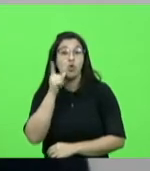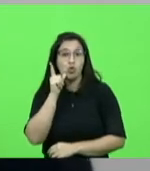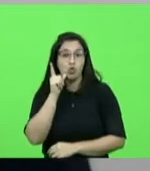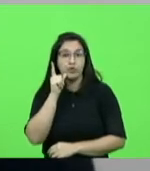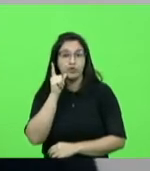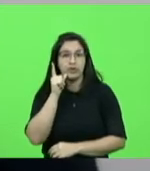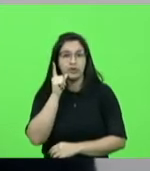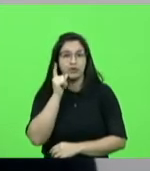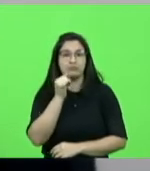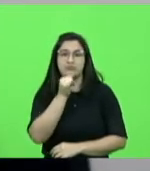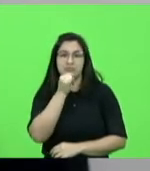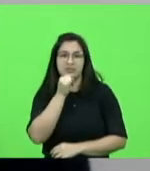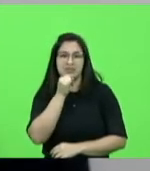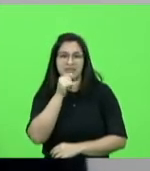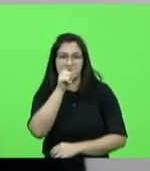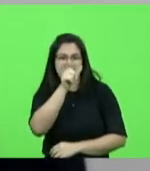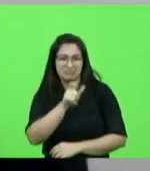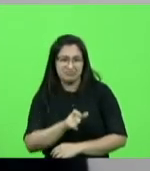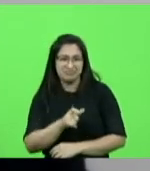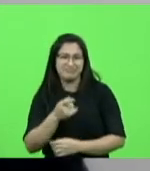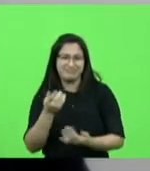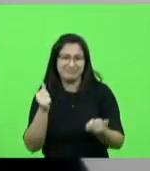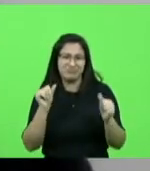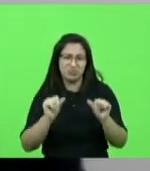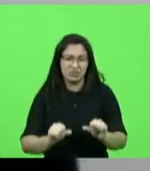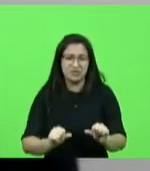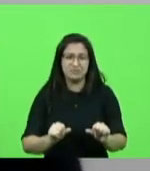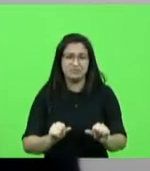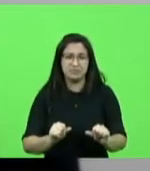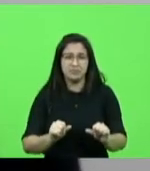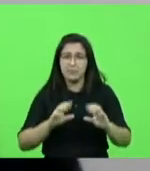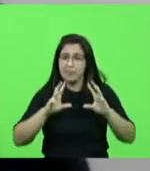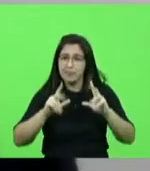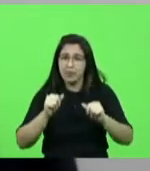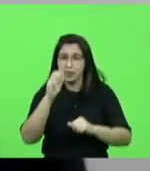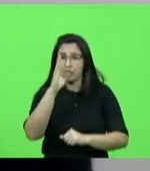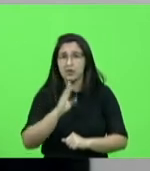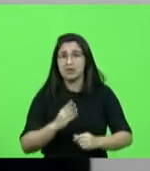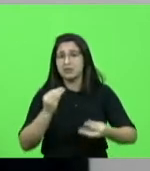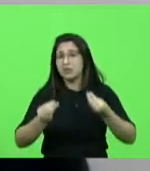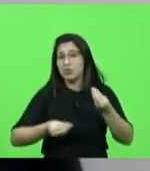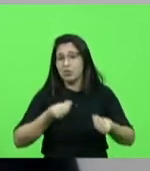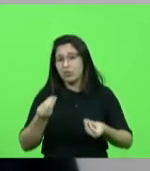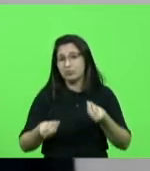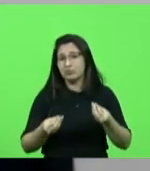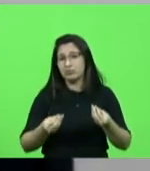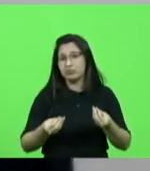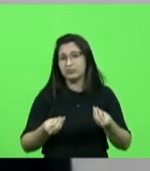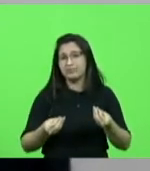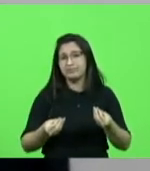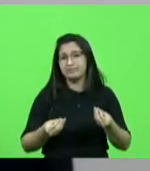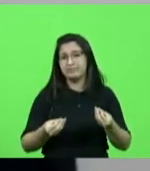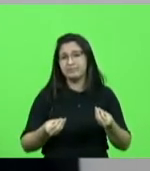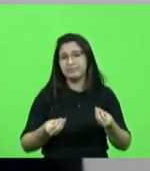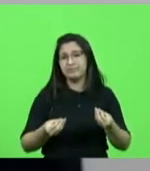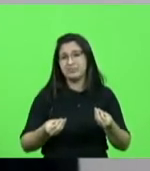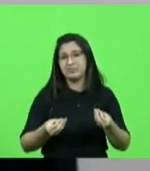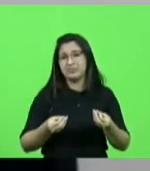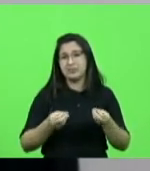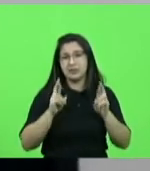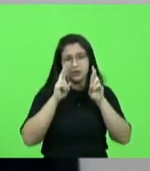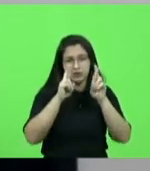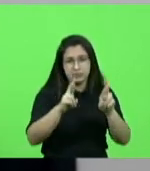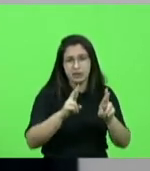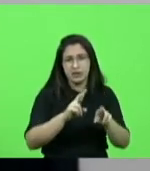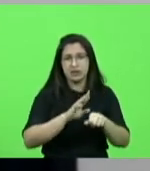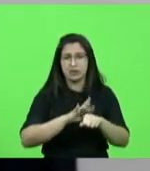cima. E isto tudo faz com que o Brasil esteja lidando mal, muito mal com a pandemia, e